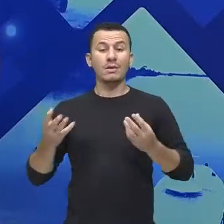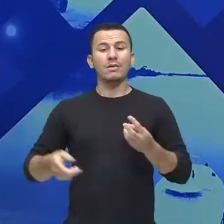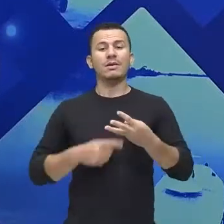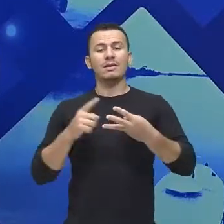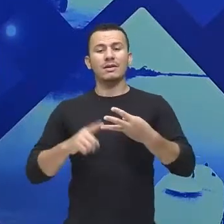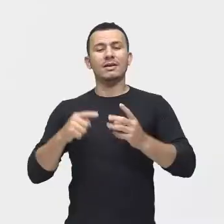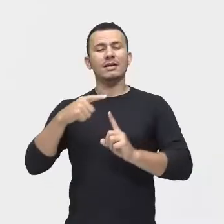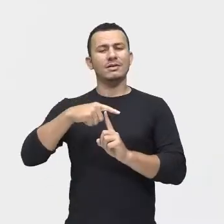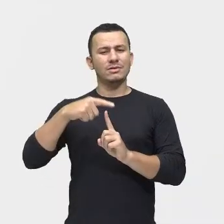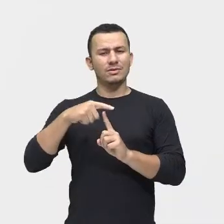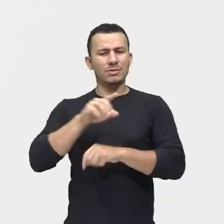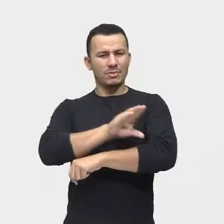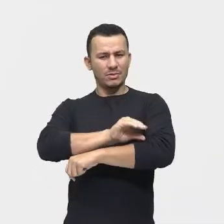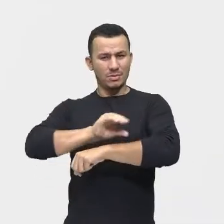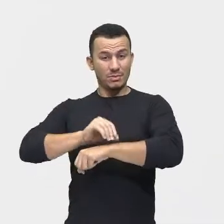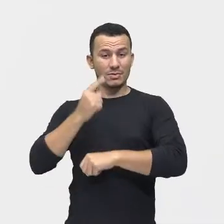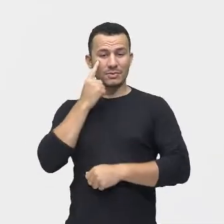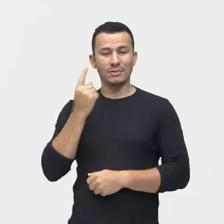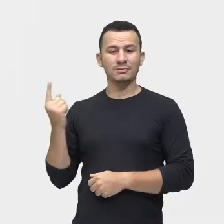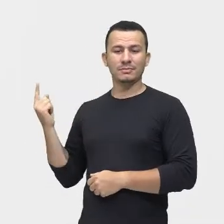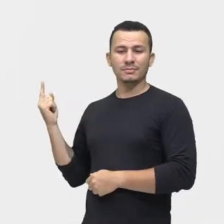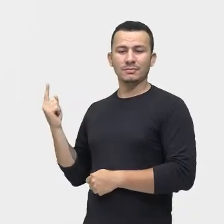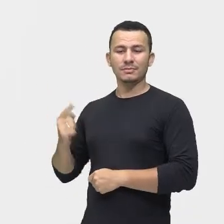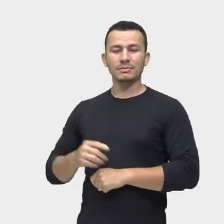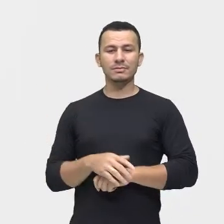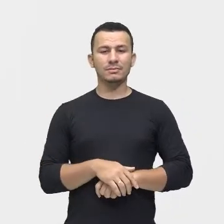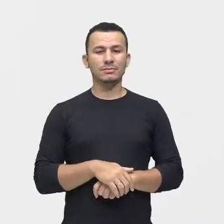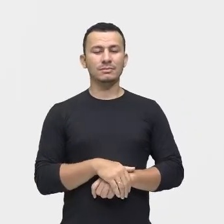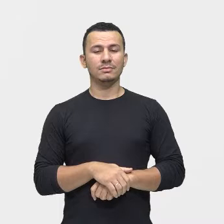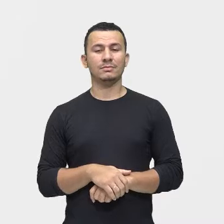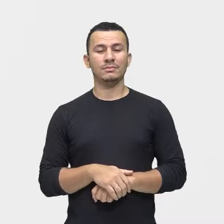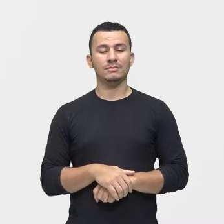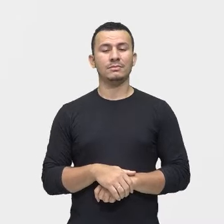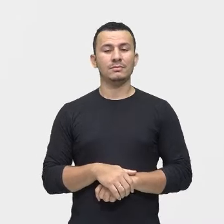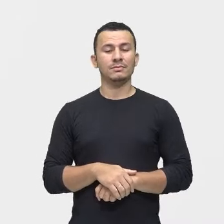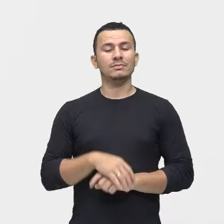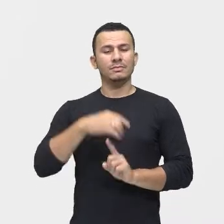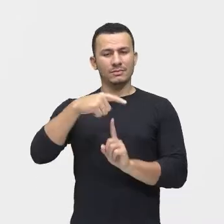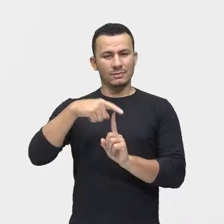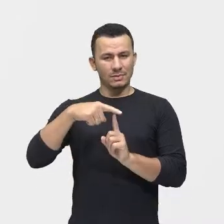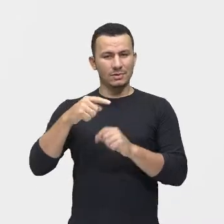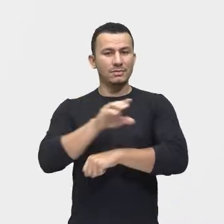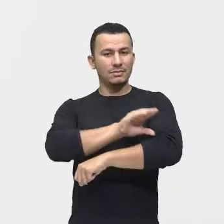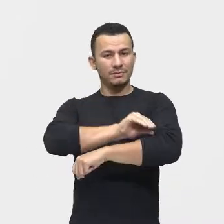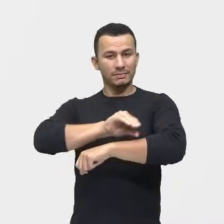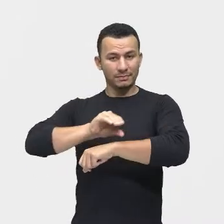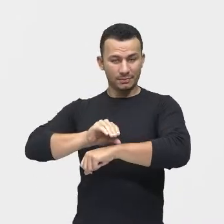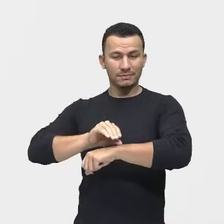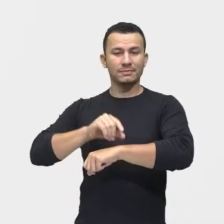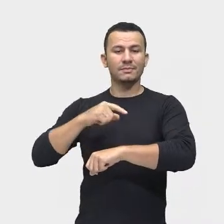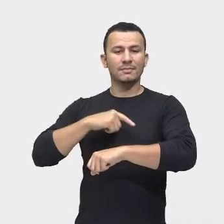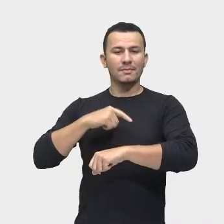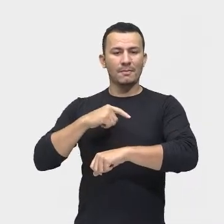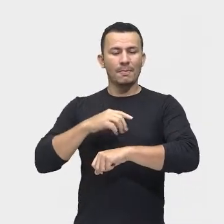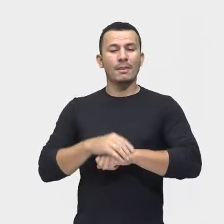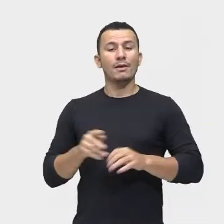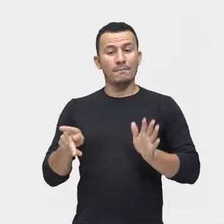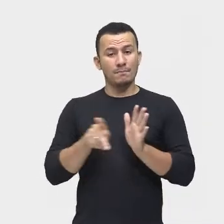tipos de músculo. Olha só na cartela comigo. Os tipos de músculo, a gente vai ter aí músculo